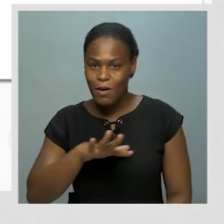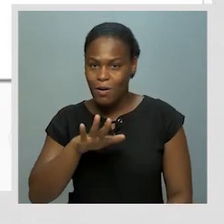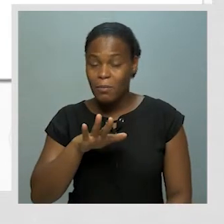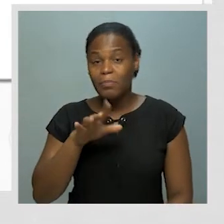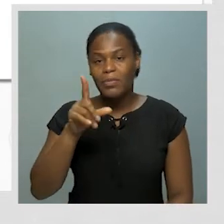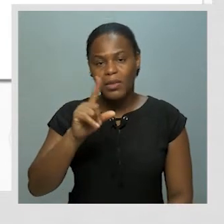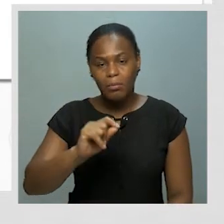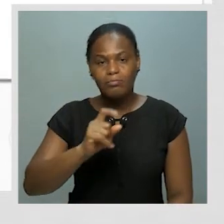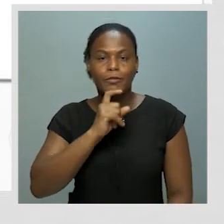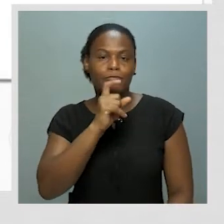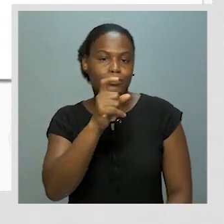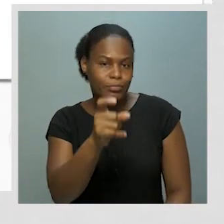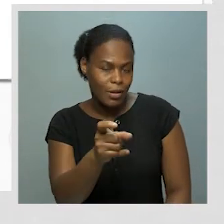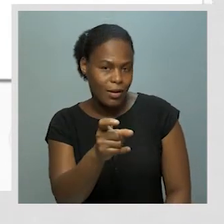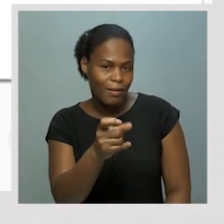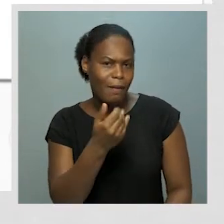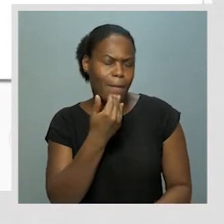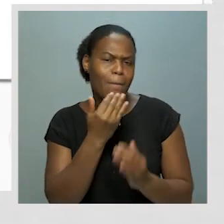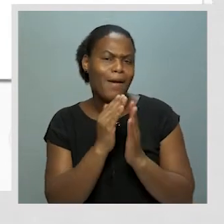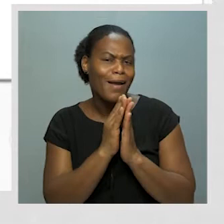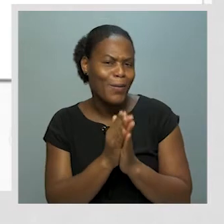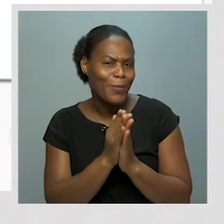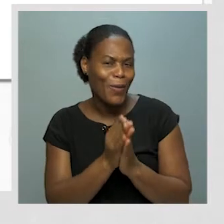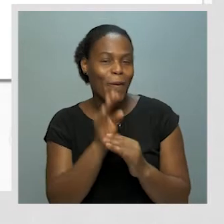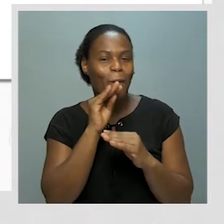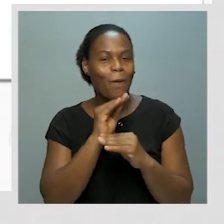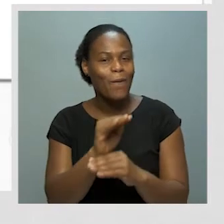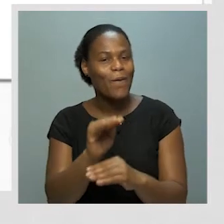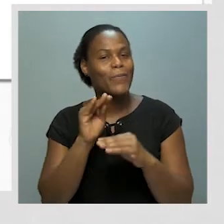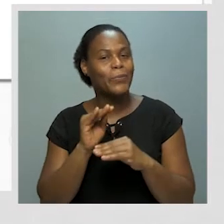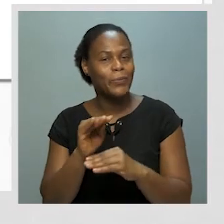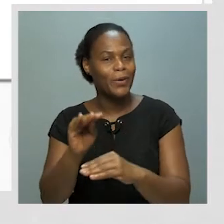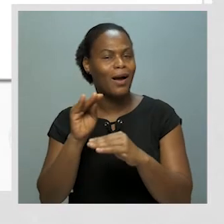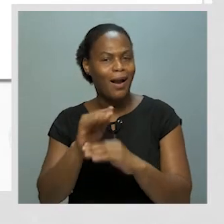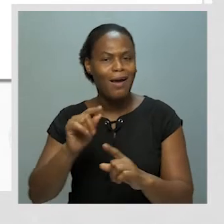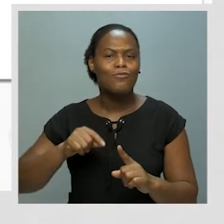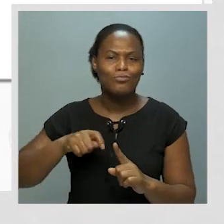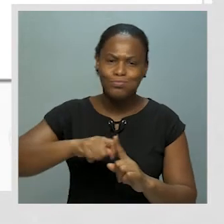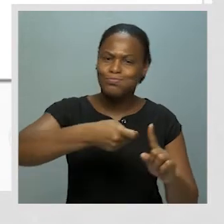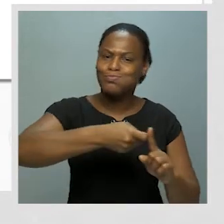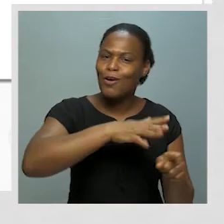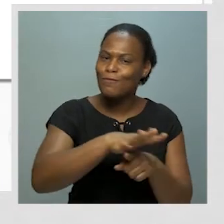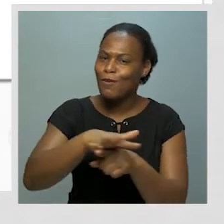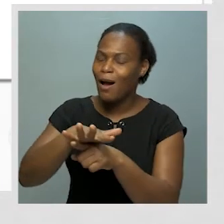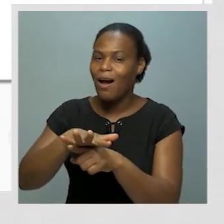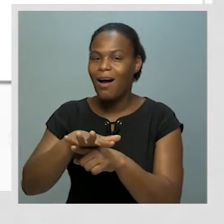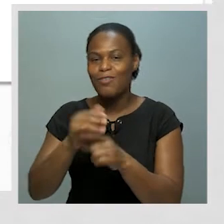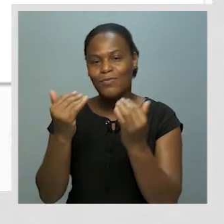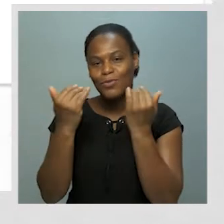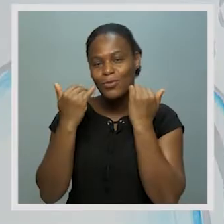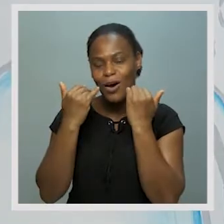ordem, alertar, apelar, aconselhar, persuadir,